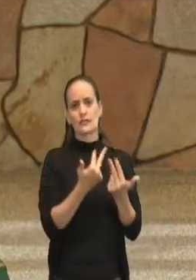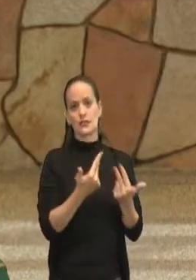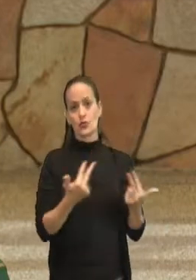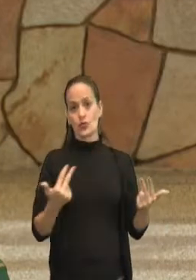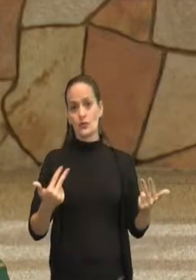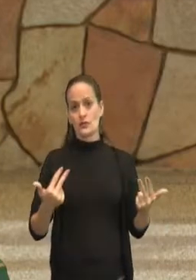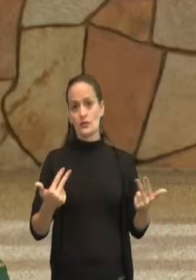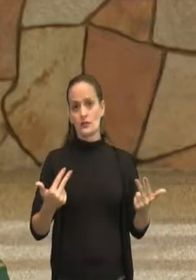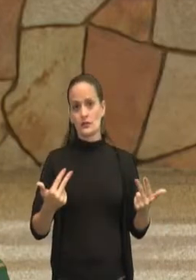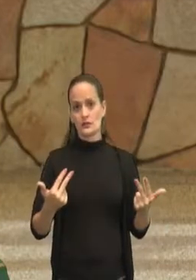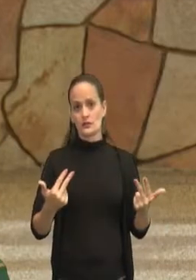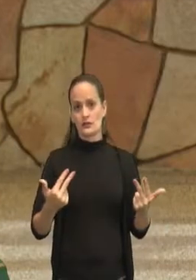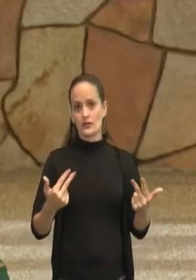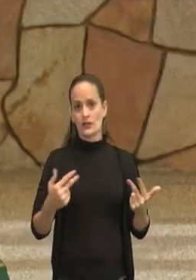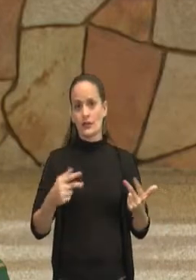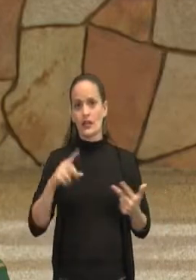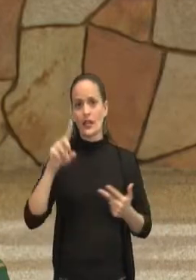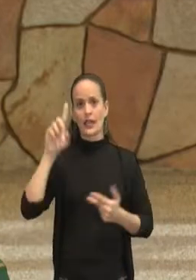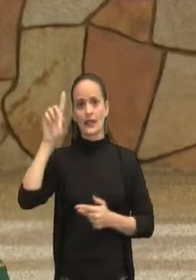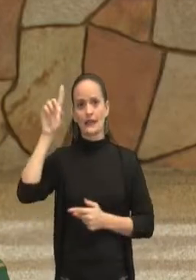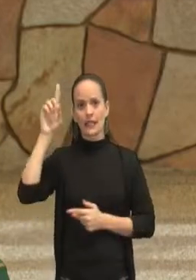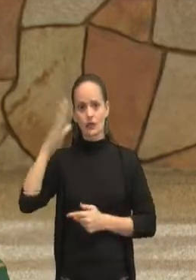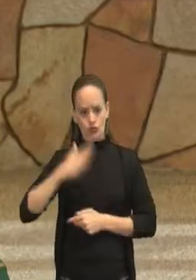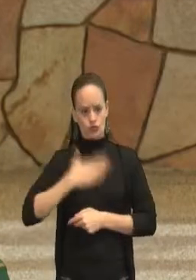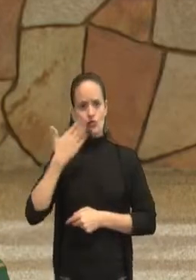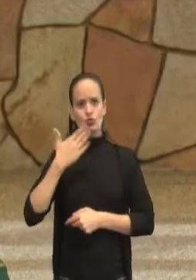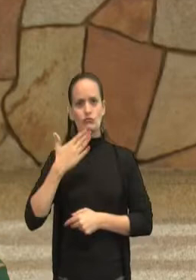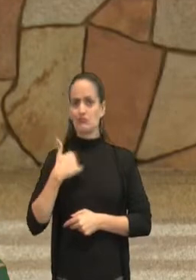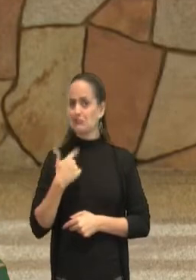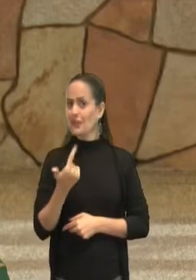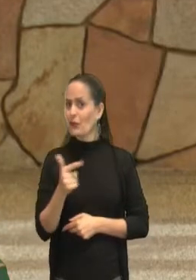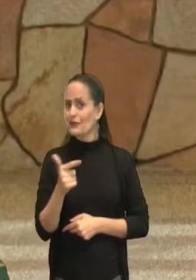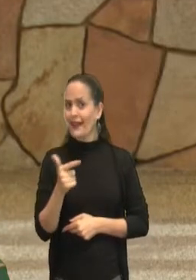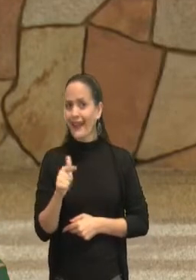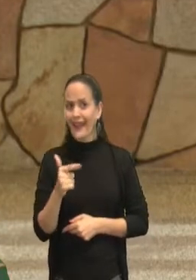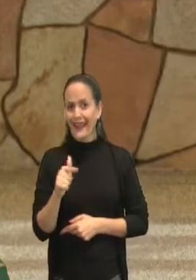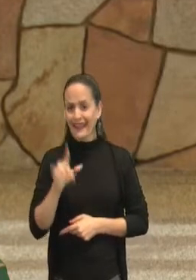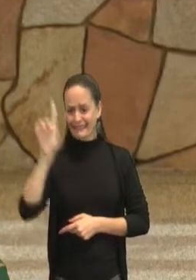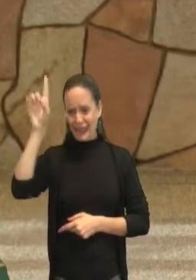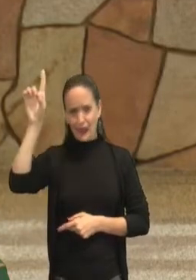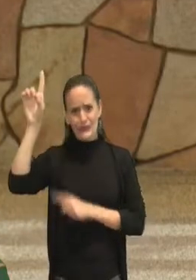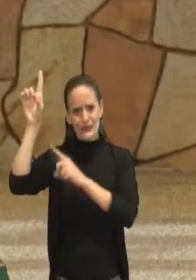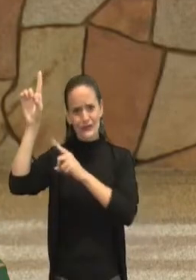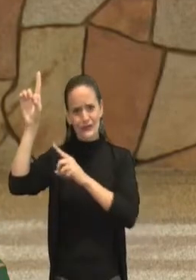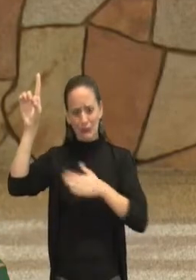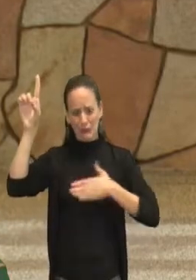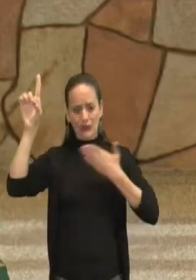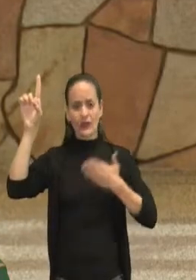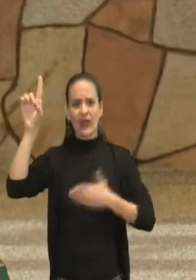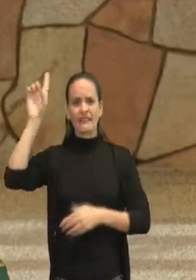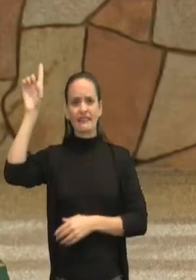não se surpreende, Deus não se assusta, Deus não fica desapontado.